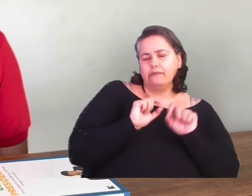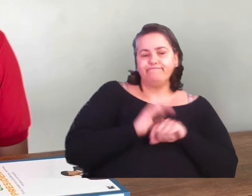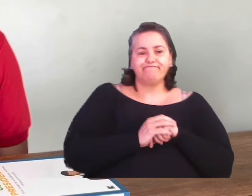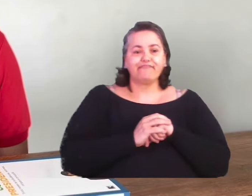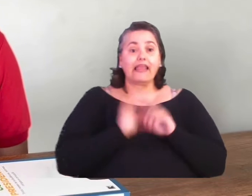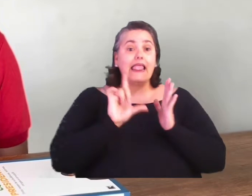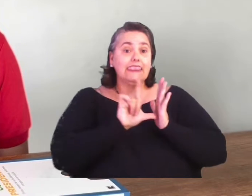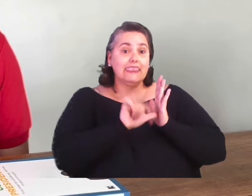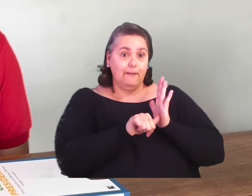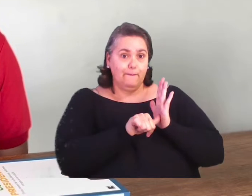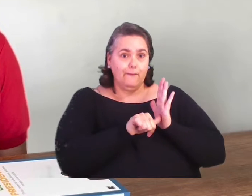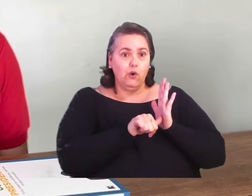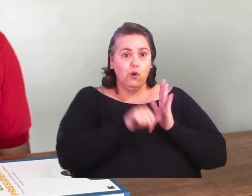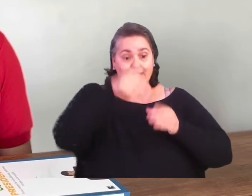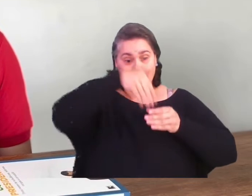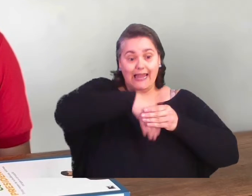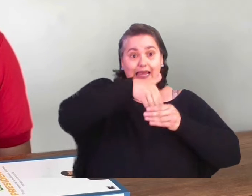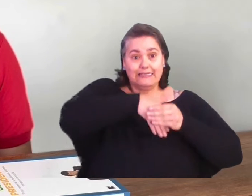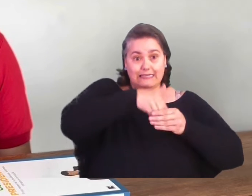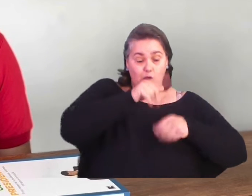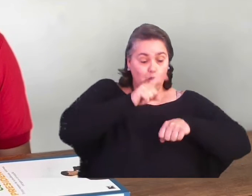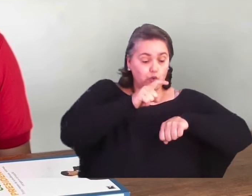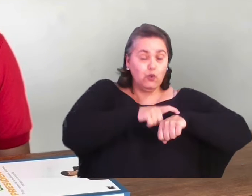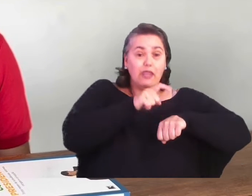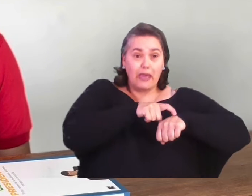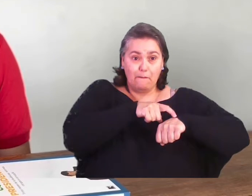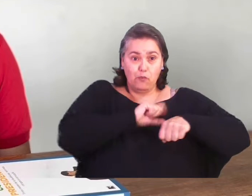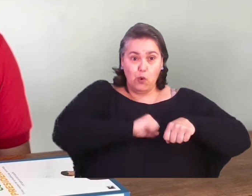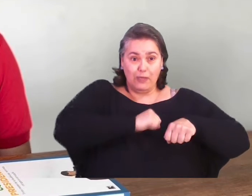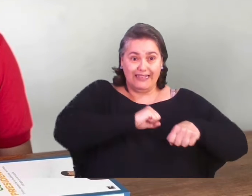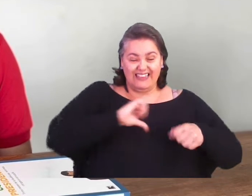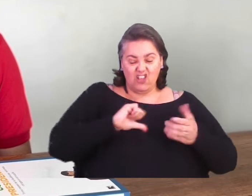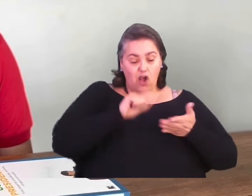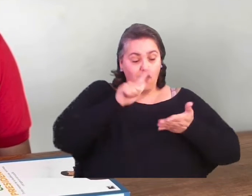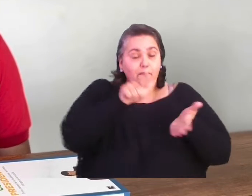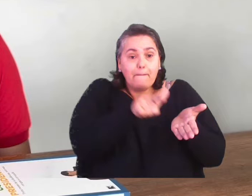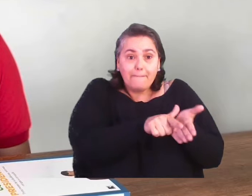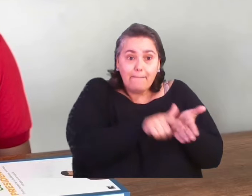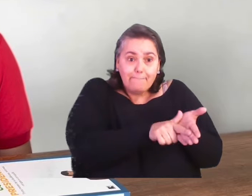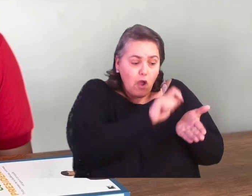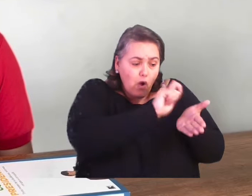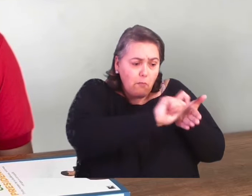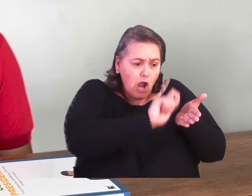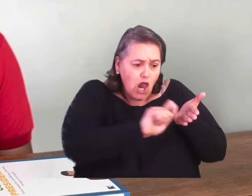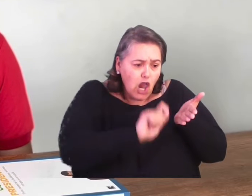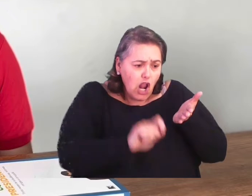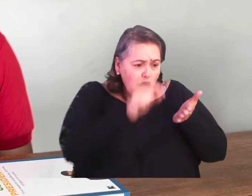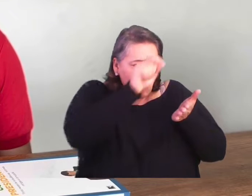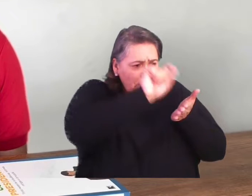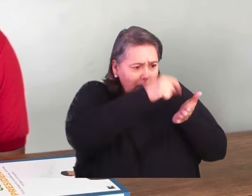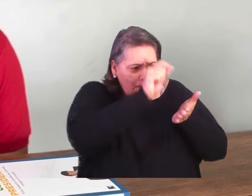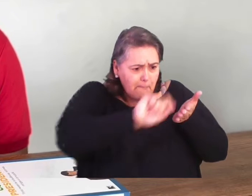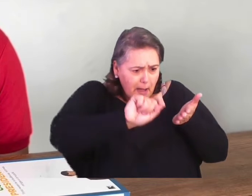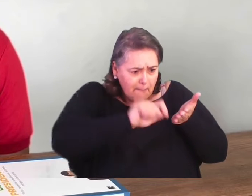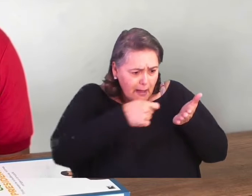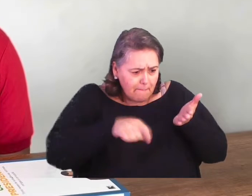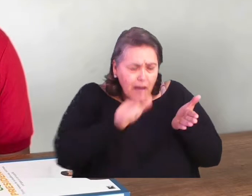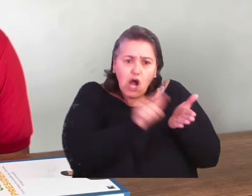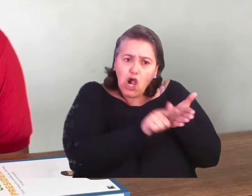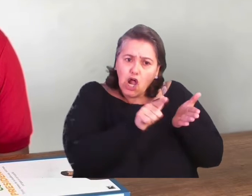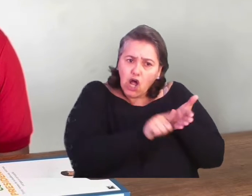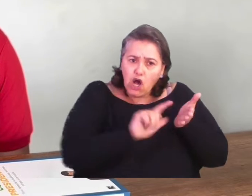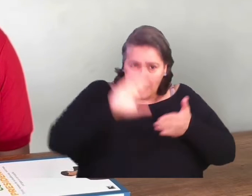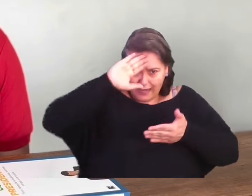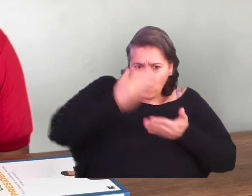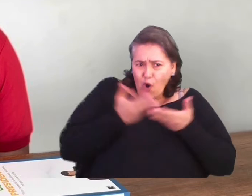seguinte. Depois a eleição naquela época era manual, era por cédula de papel, como muita gente anda defendendo que volte